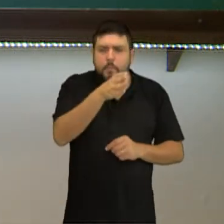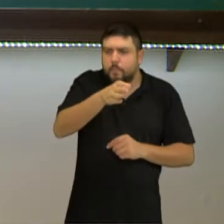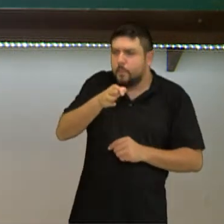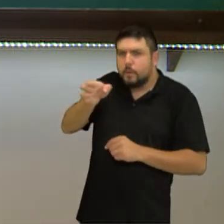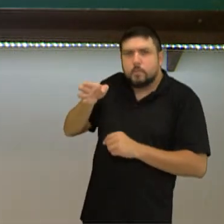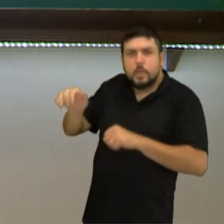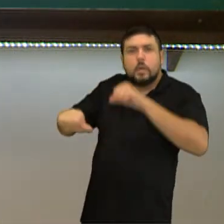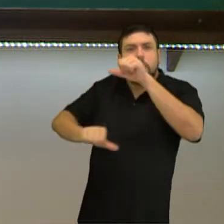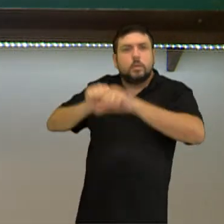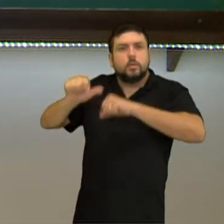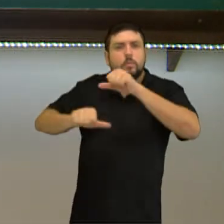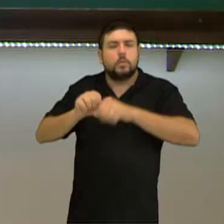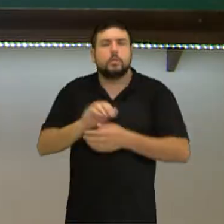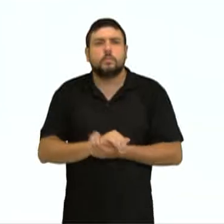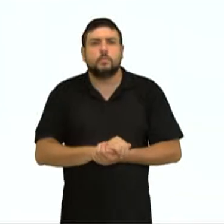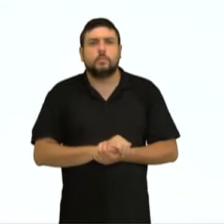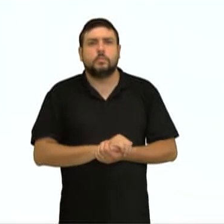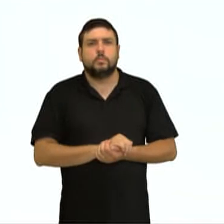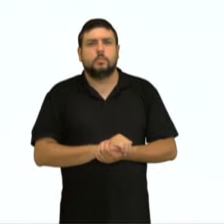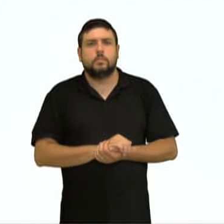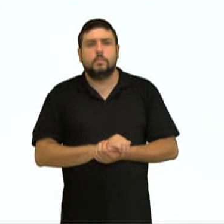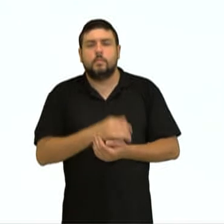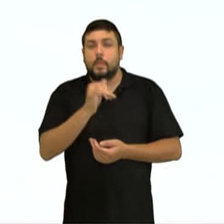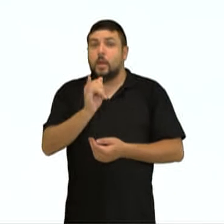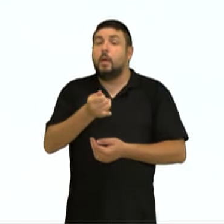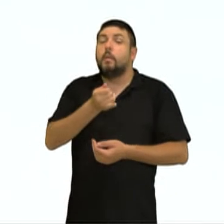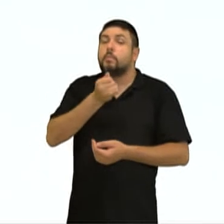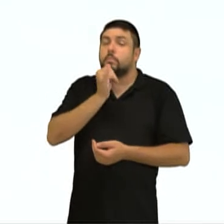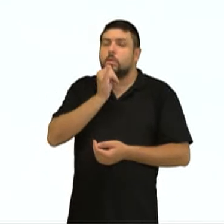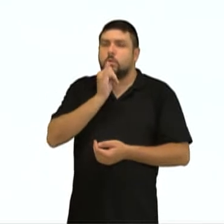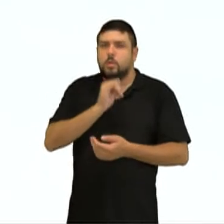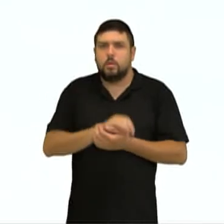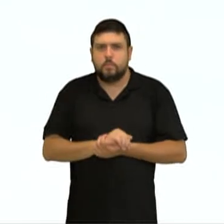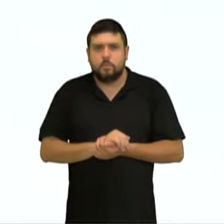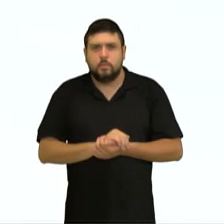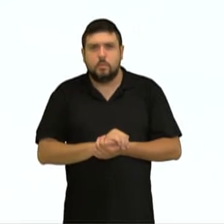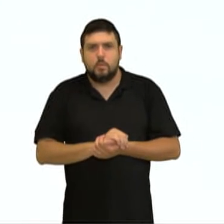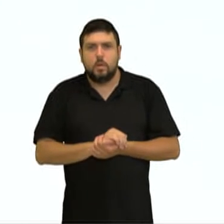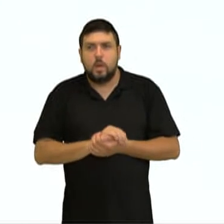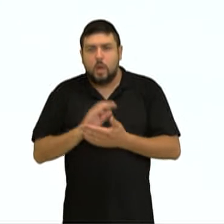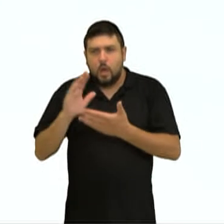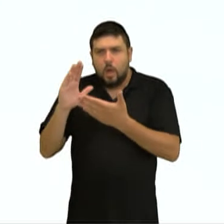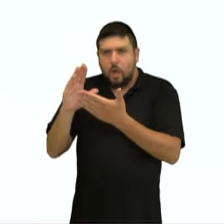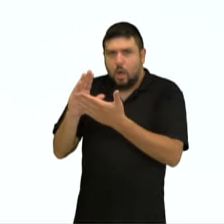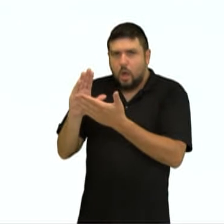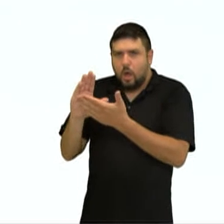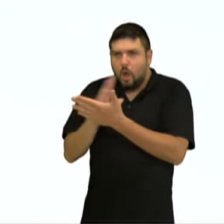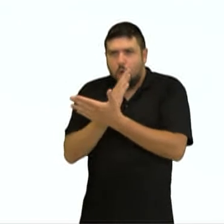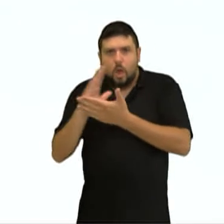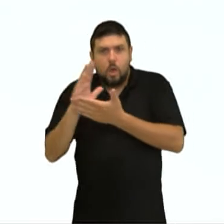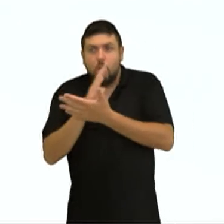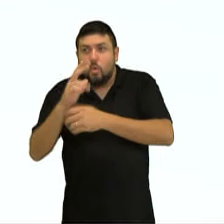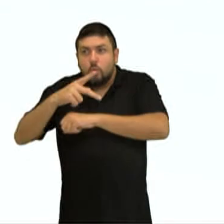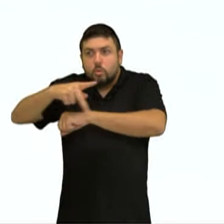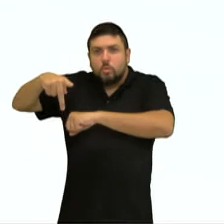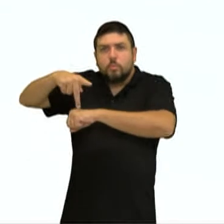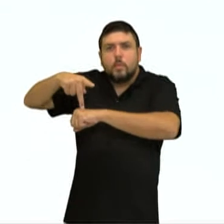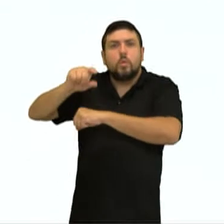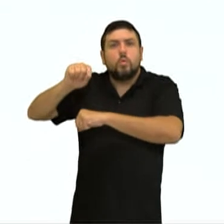para o outro. Exemplos ainda. Há sociedades em que o homem pode ter mais de uma esposa. Isso é totalmente